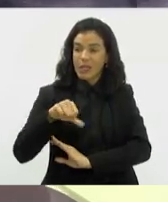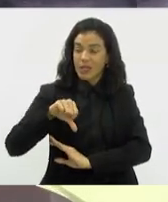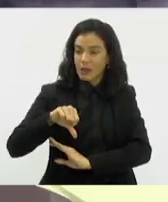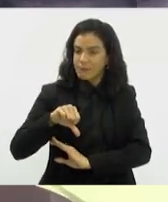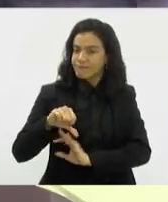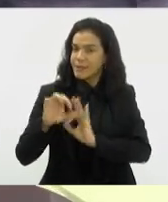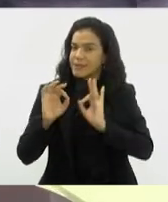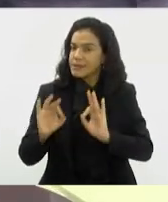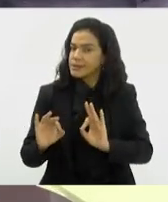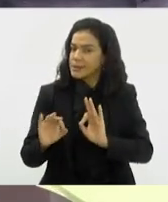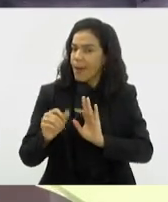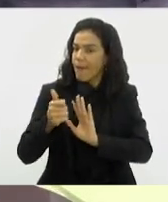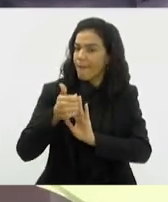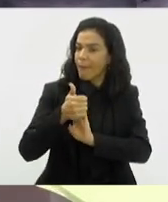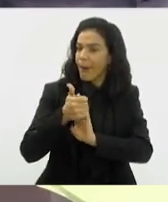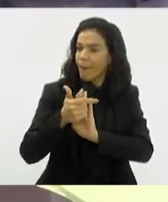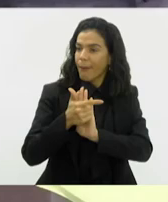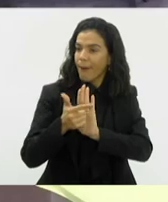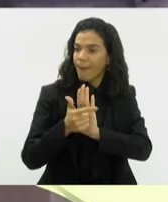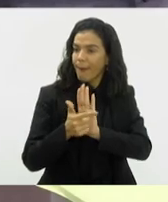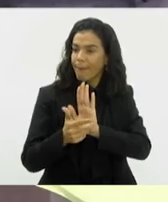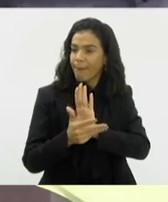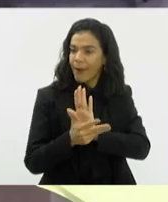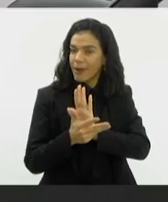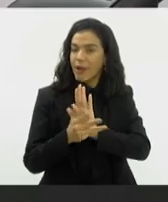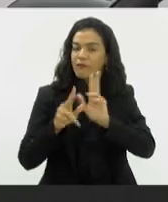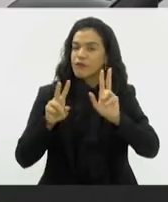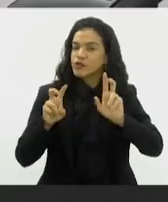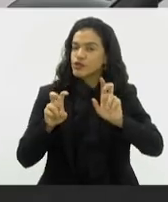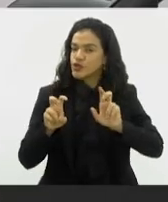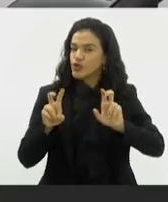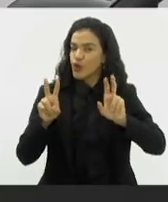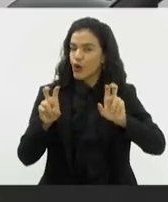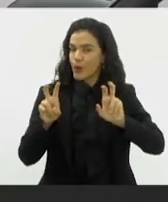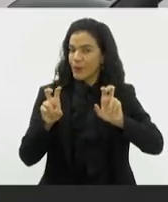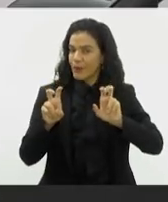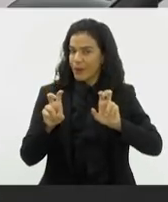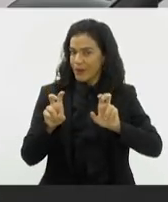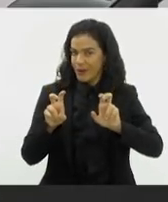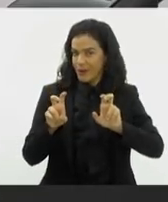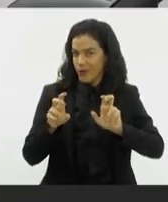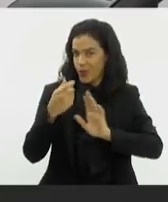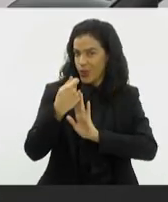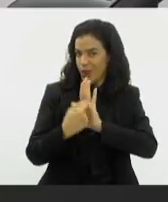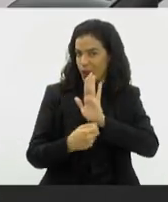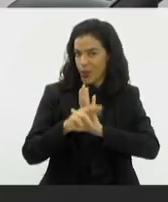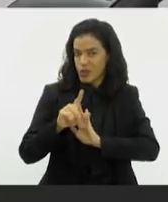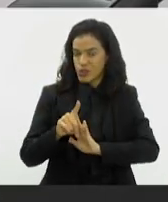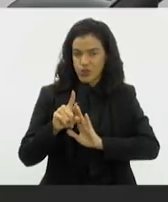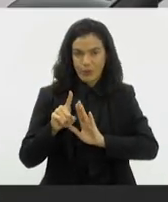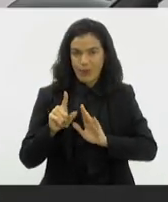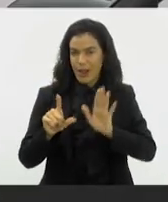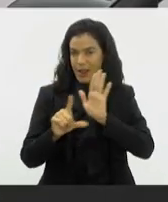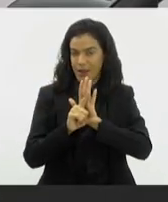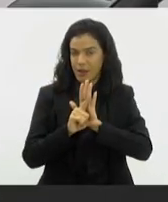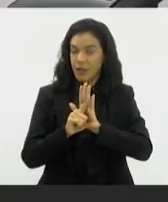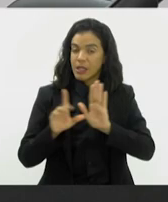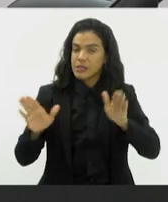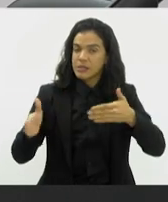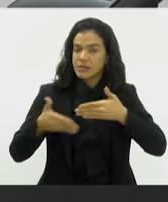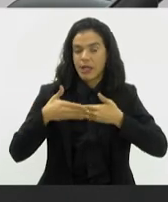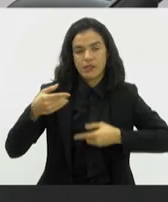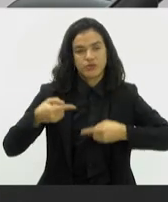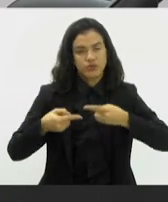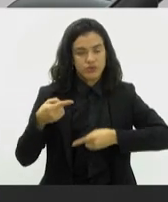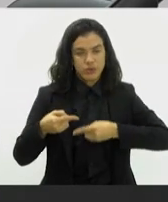de ordem que levantou o deputado Jean Scozzoli foi sobre a tese, não foi aquela sobre a discussão. Lei. Tá bom. Encerrada a discussão, em